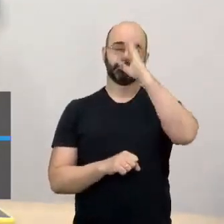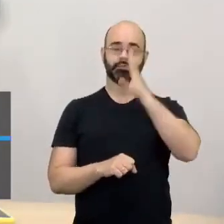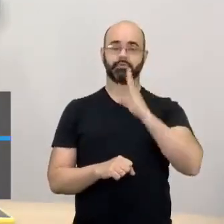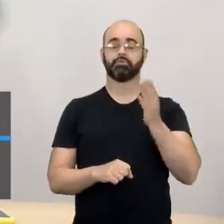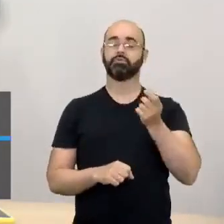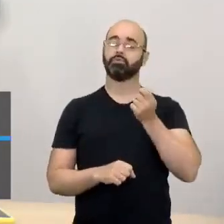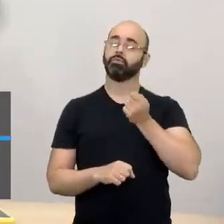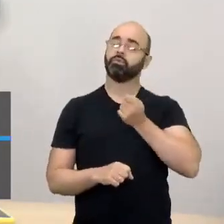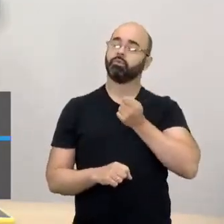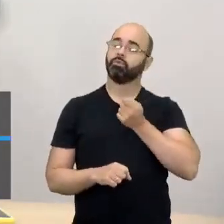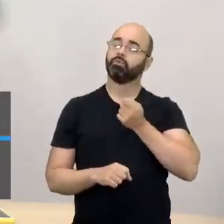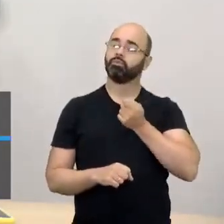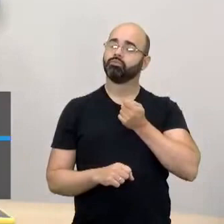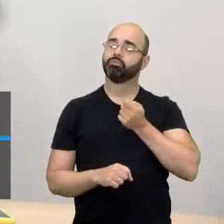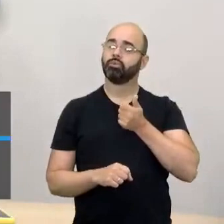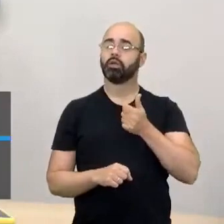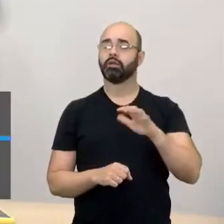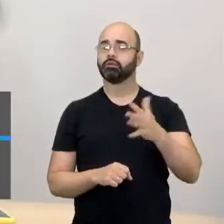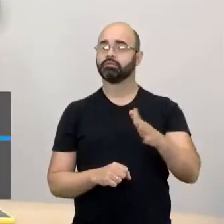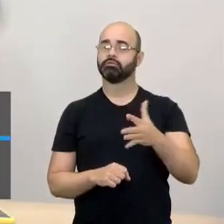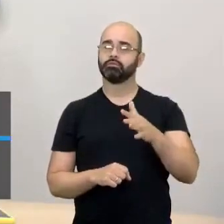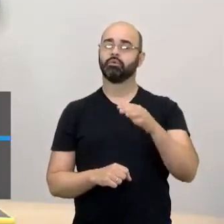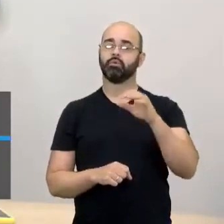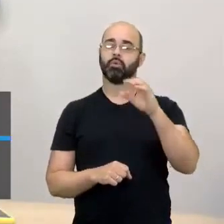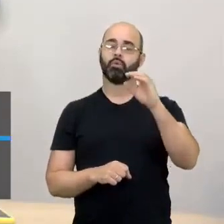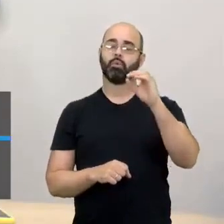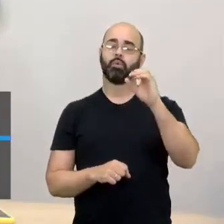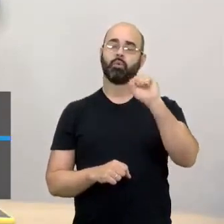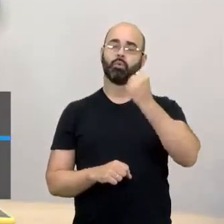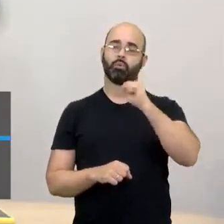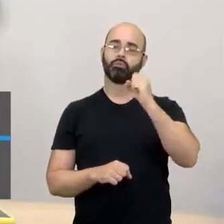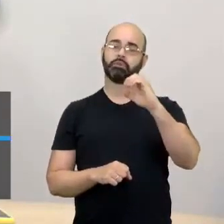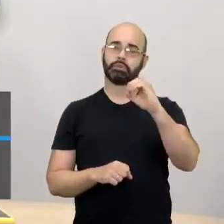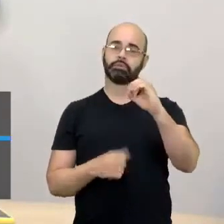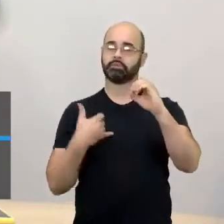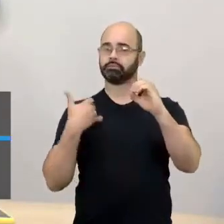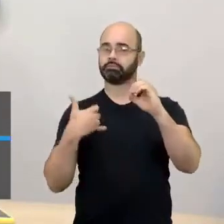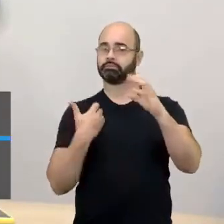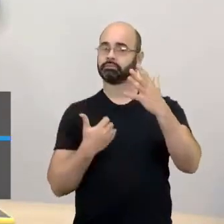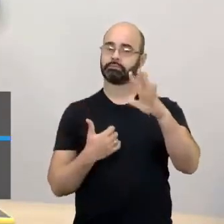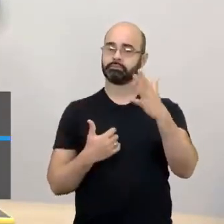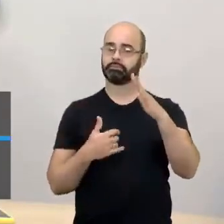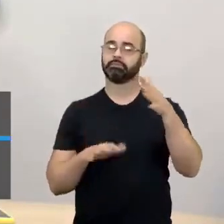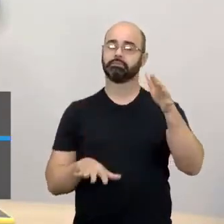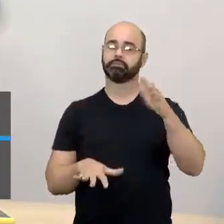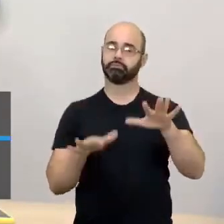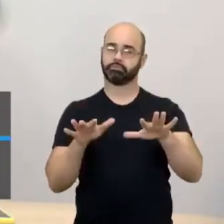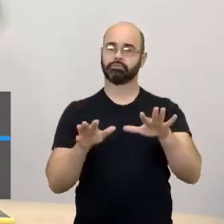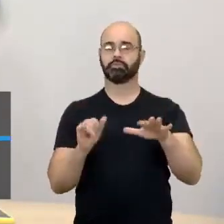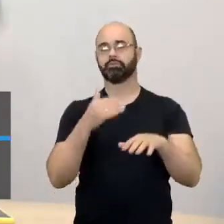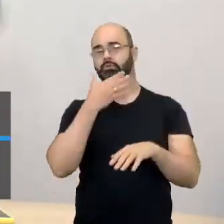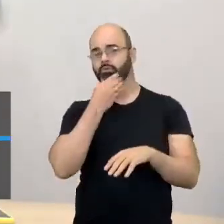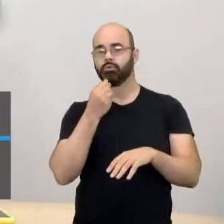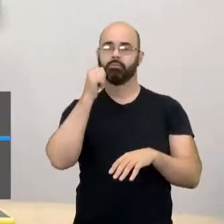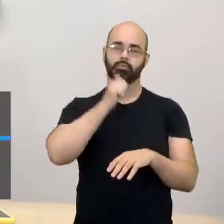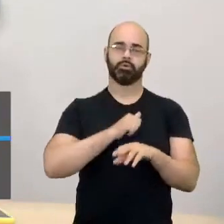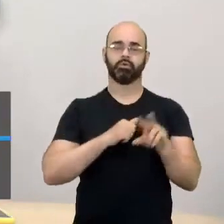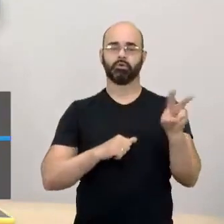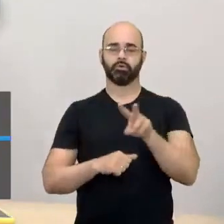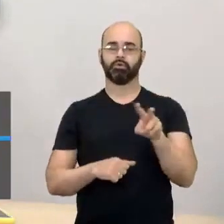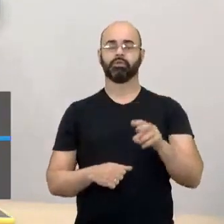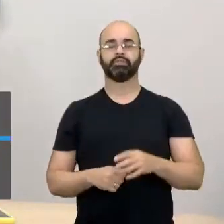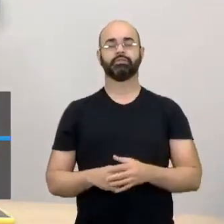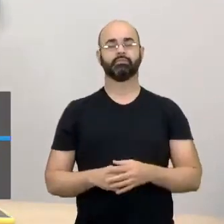aí de chegando até dos 80 anos, aí se for fazer uma média entre homens e mulheres. Então